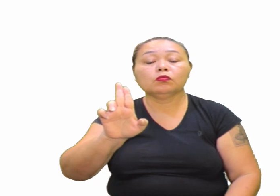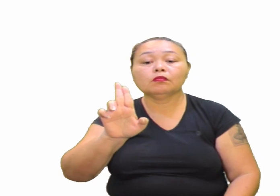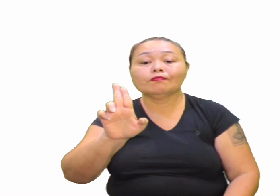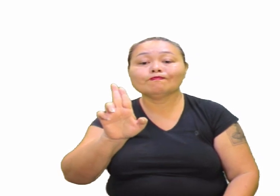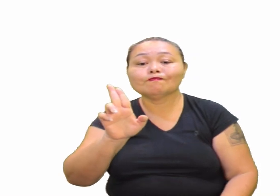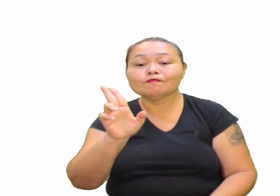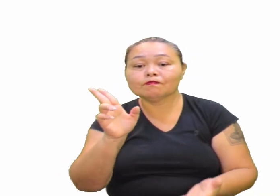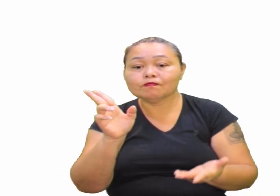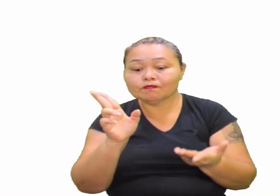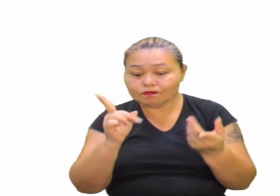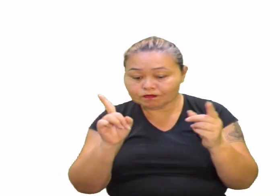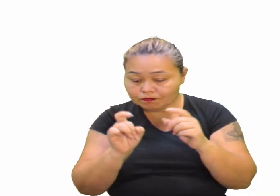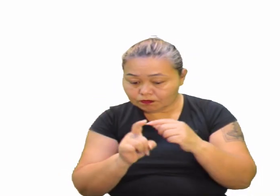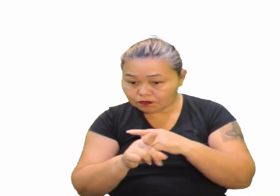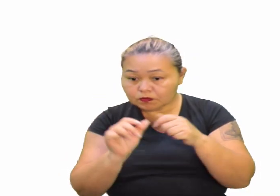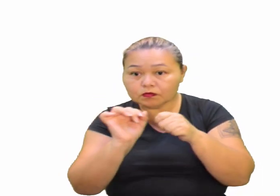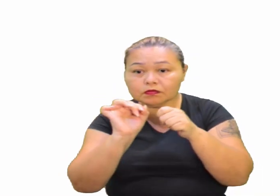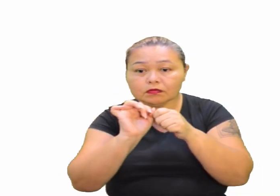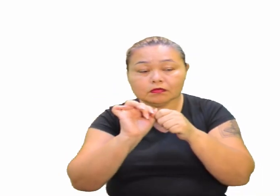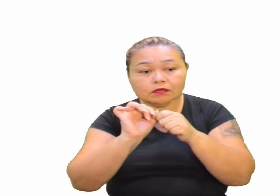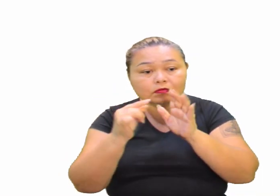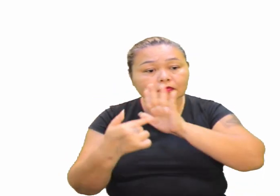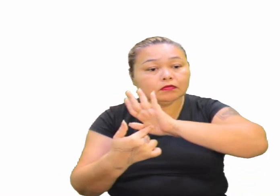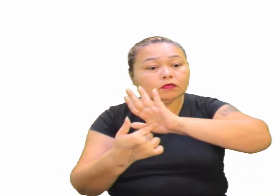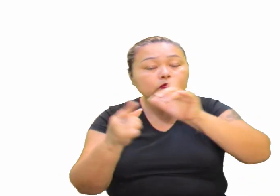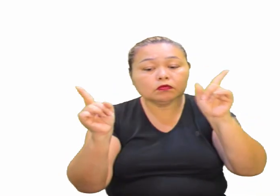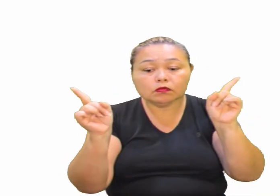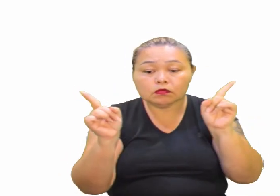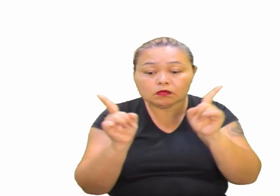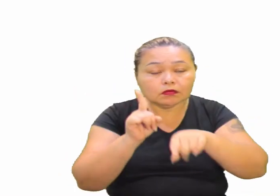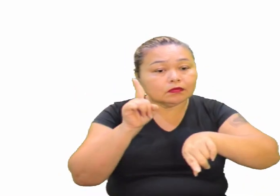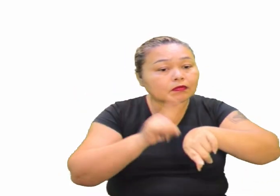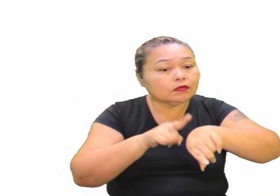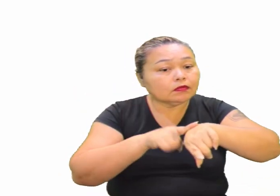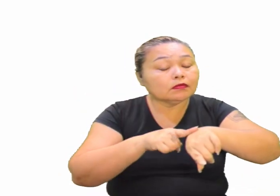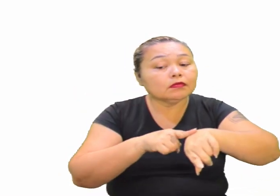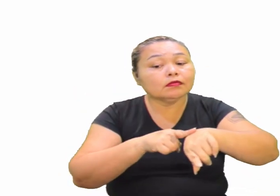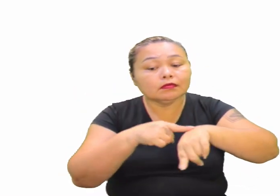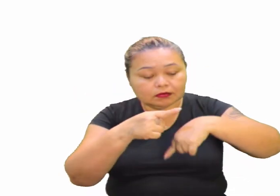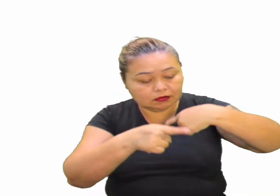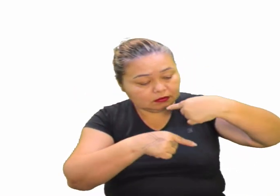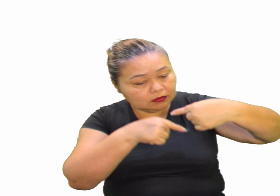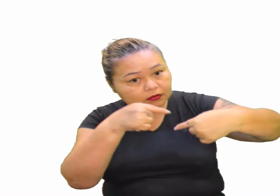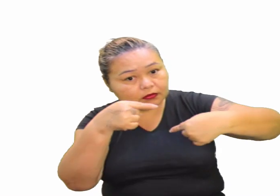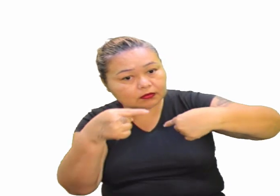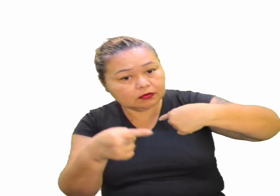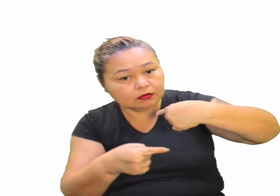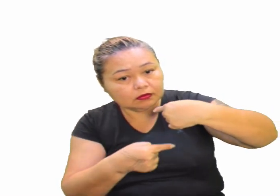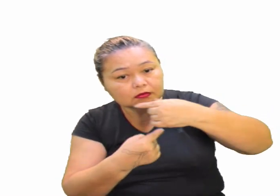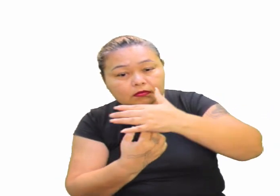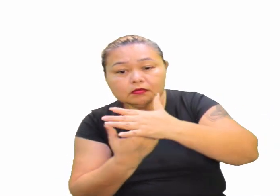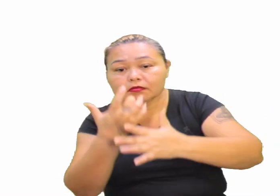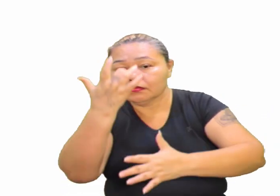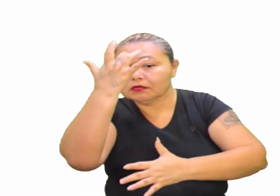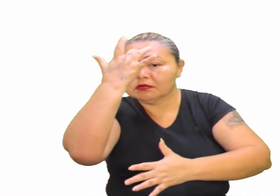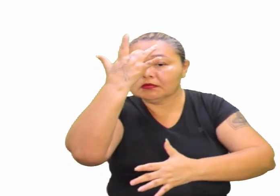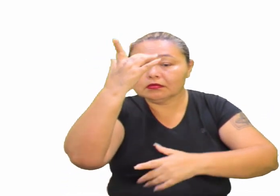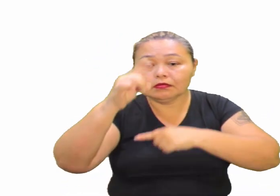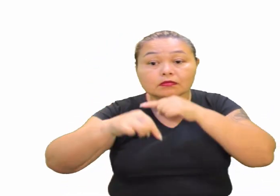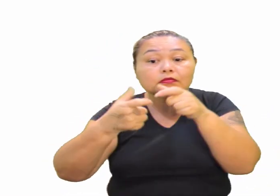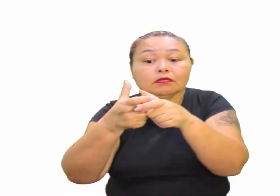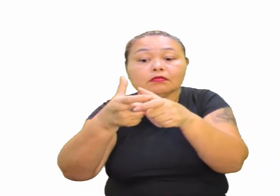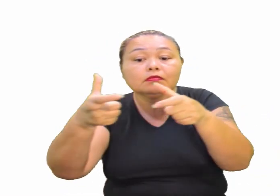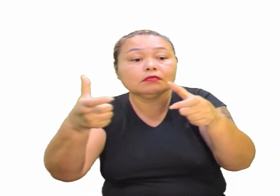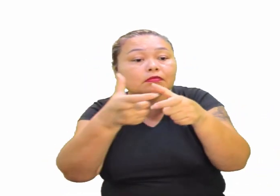um organismo que apresenta curto tempo de geração, cultivo fácil e que gera